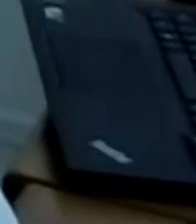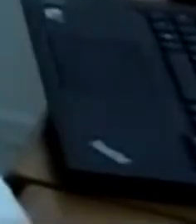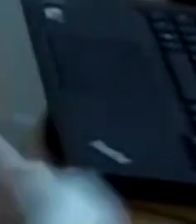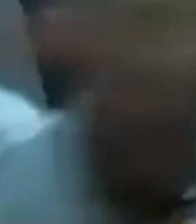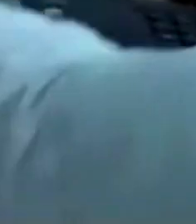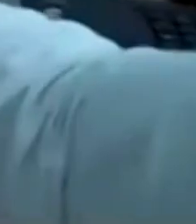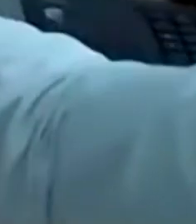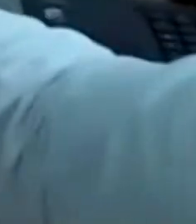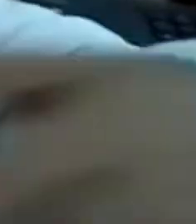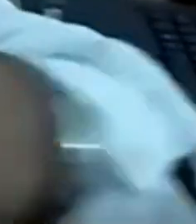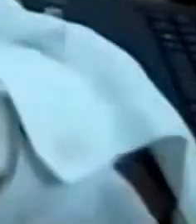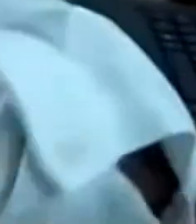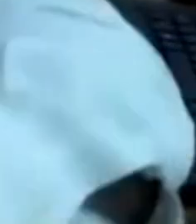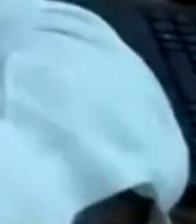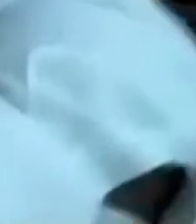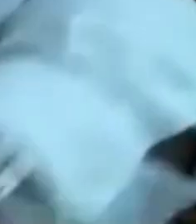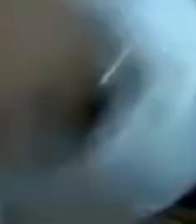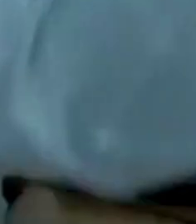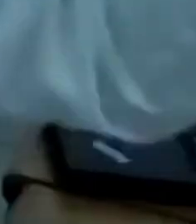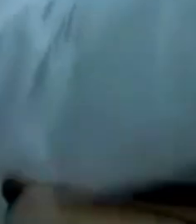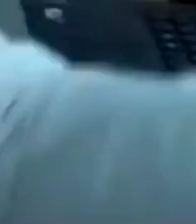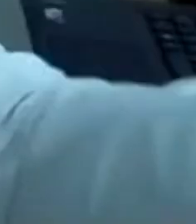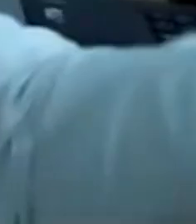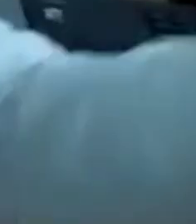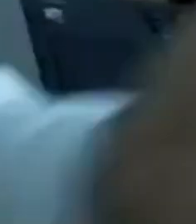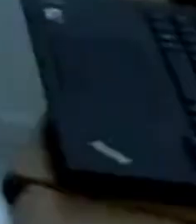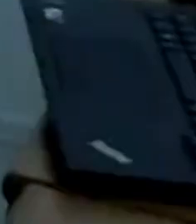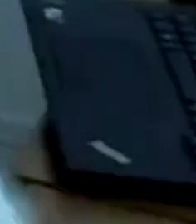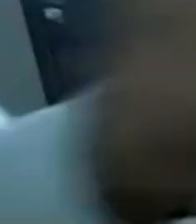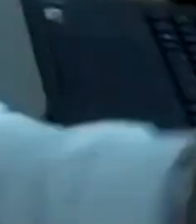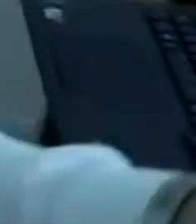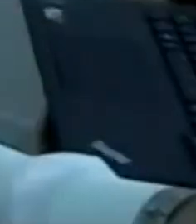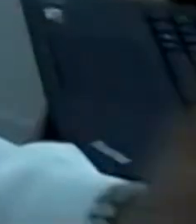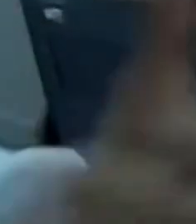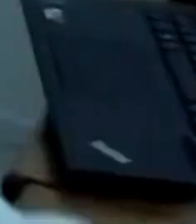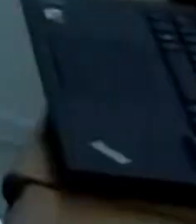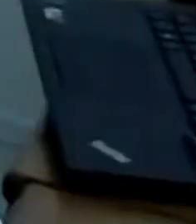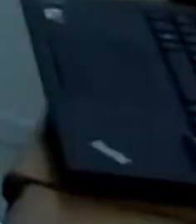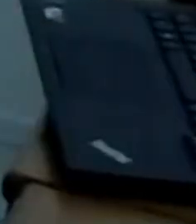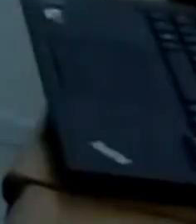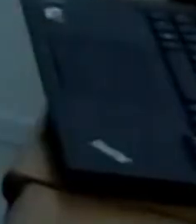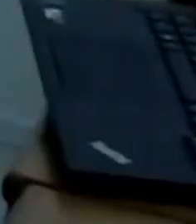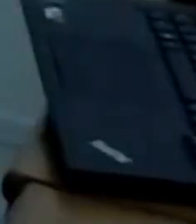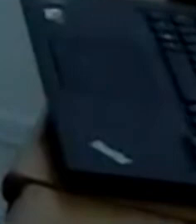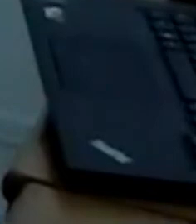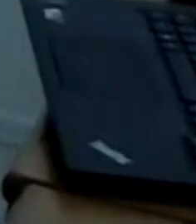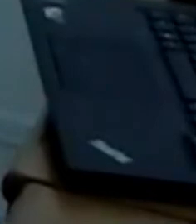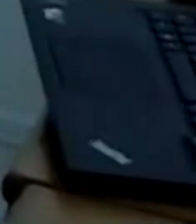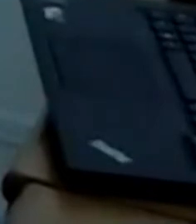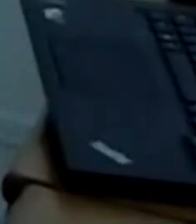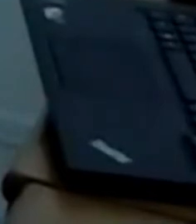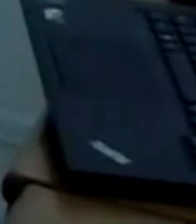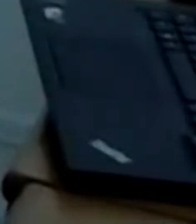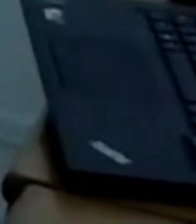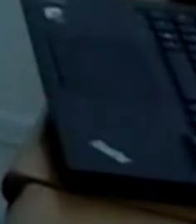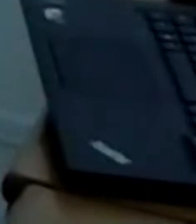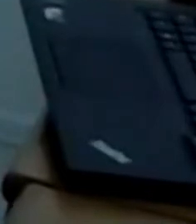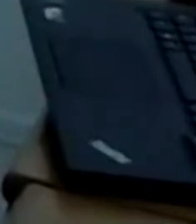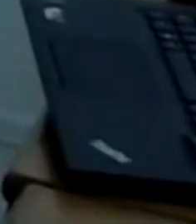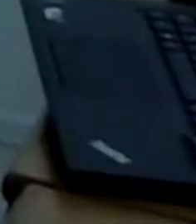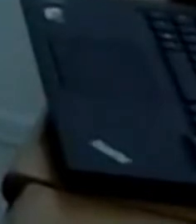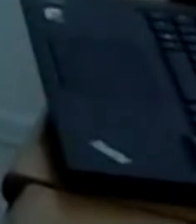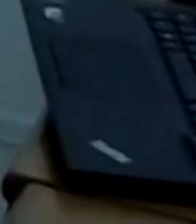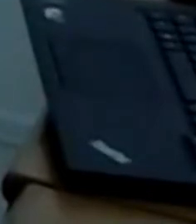Aí nós temos que não é o achismo, aí é a ciência que é importante ser consultada, né? Tem que se ouvir a